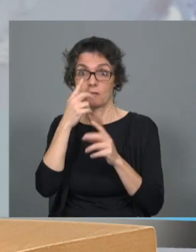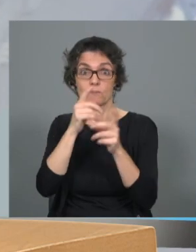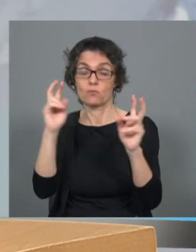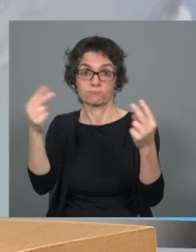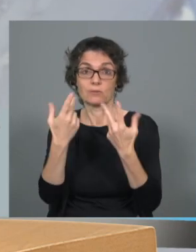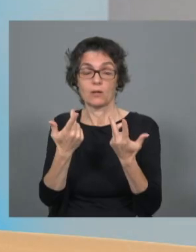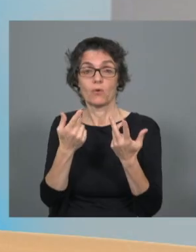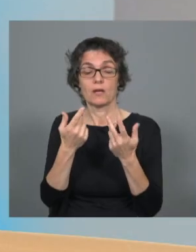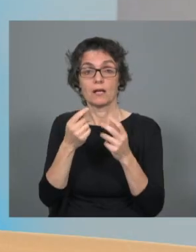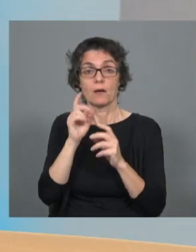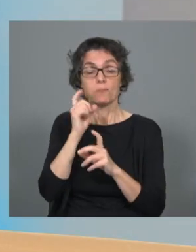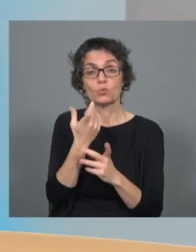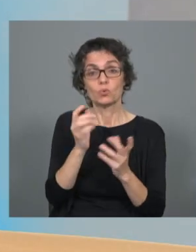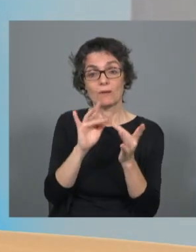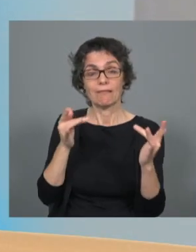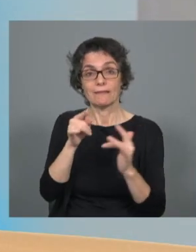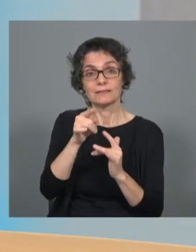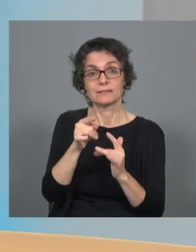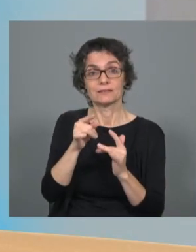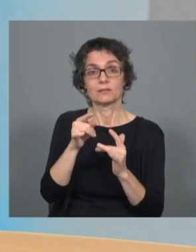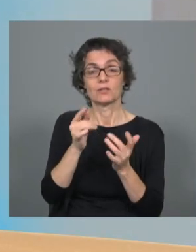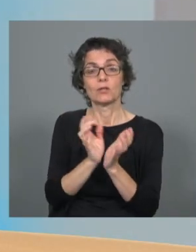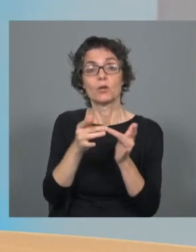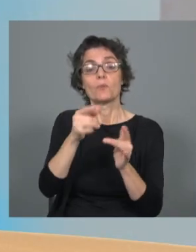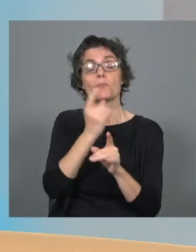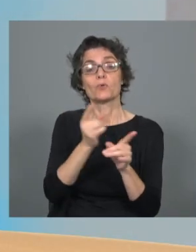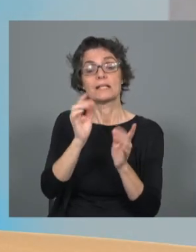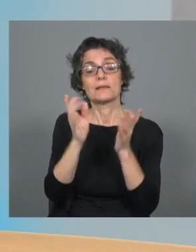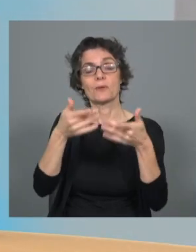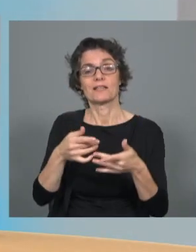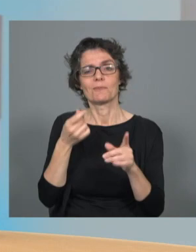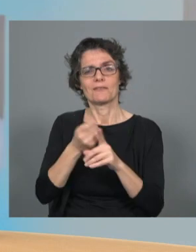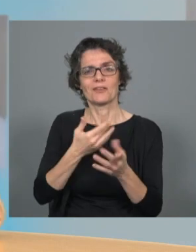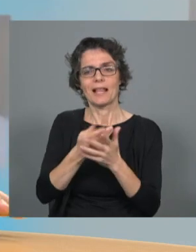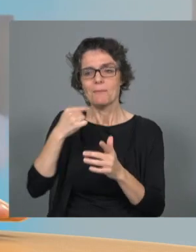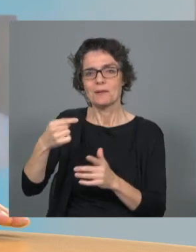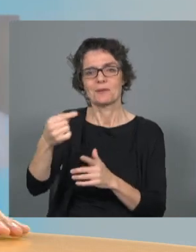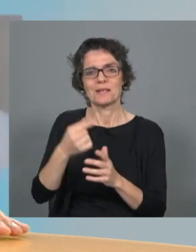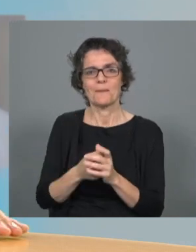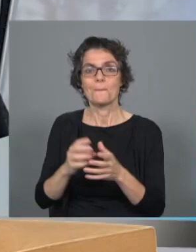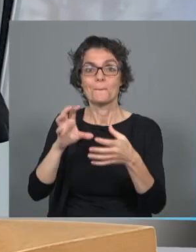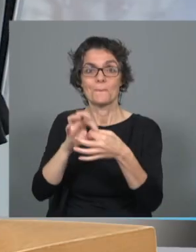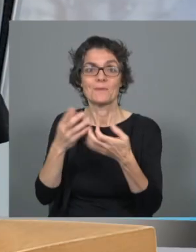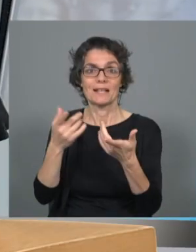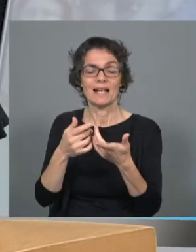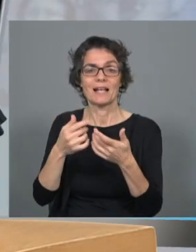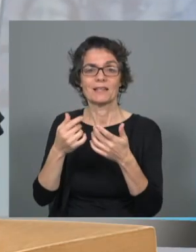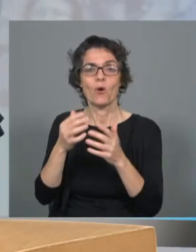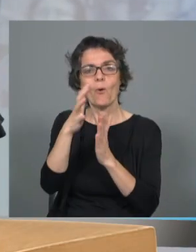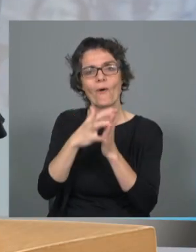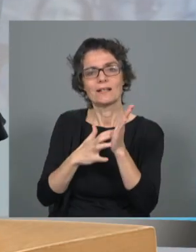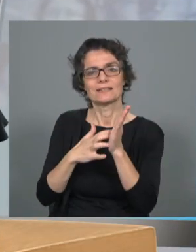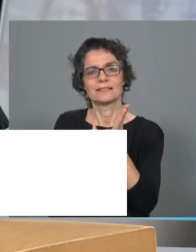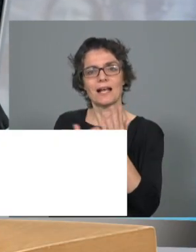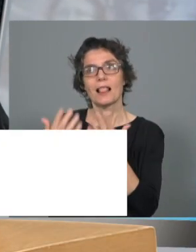ela traz-nos desafios, ou vai trazer-nos desafios todos os dias para concretizar a Laudato Si. Sim, parte de um